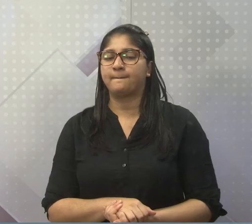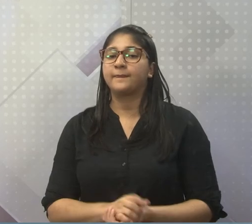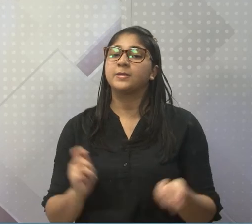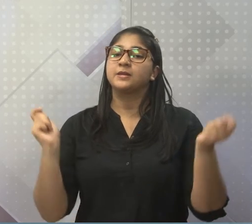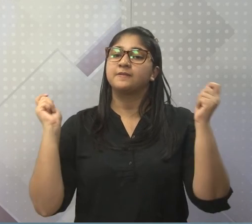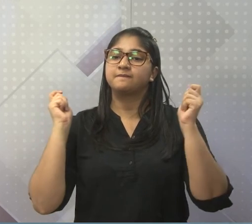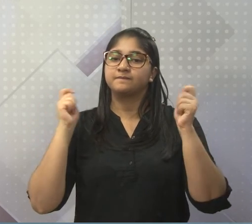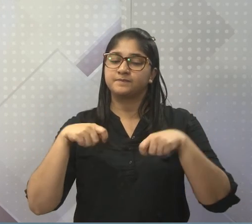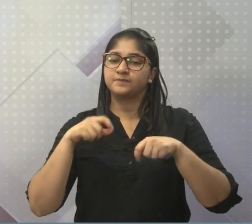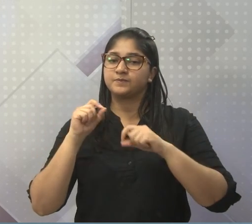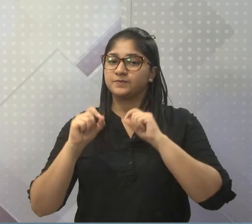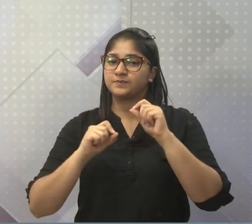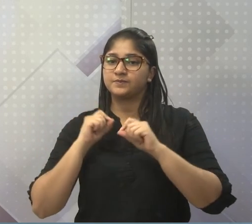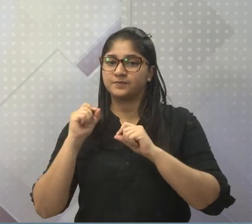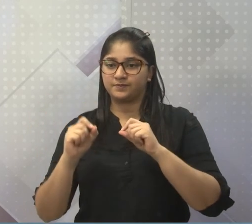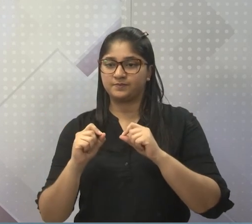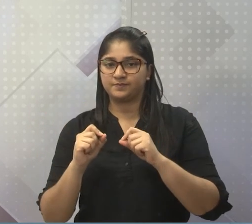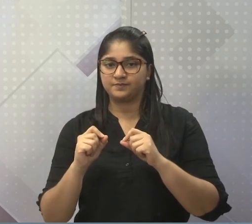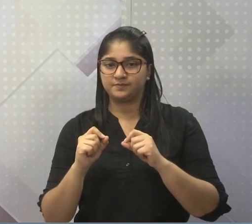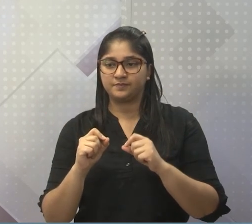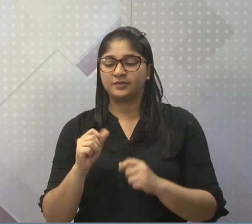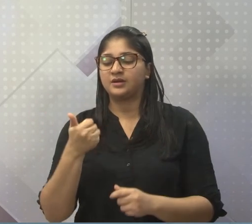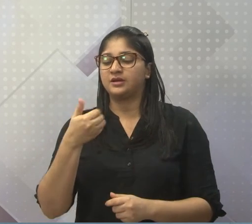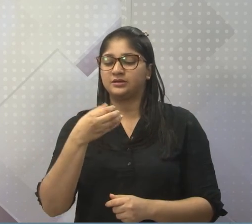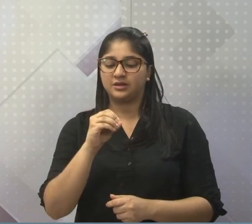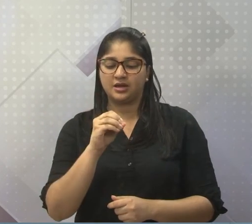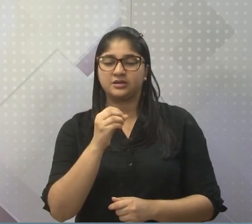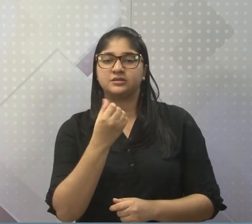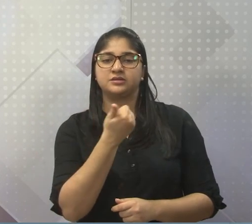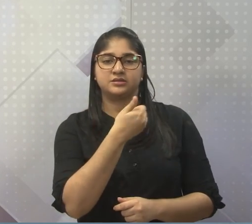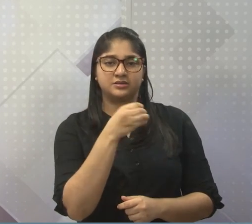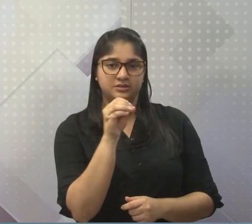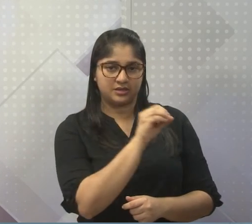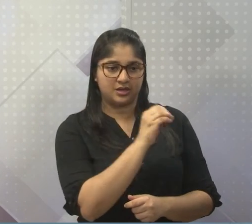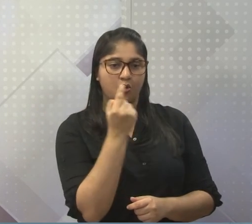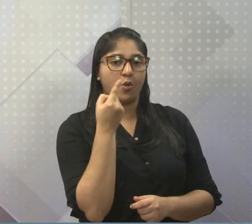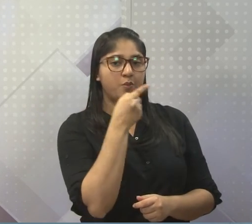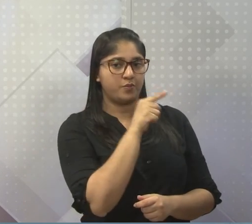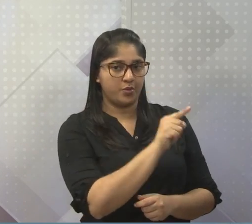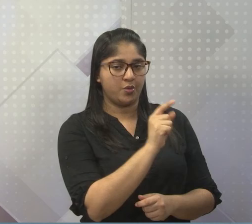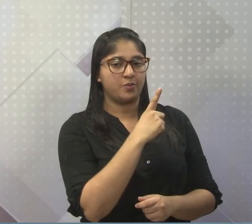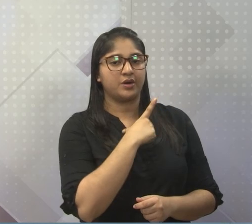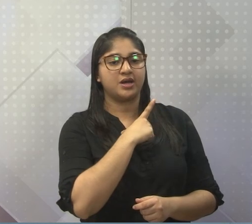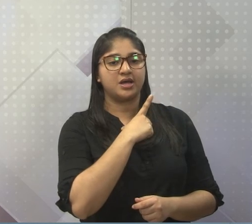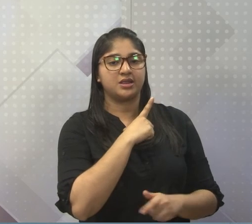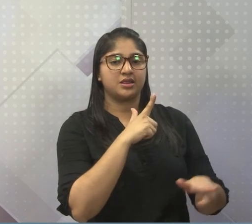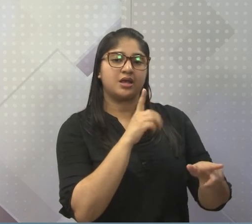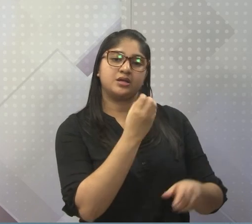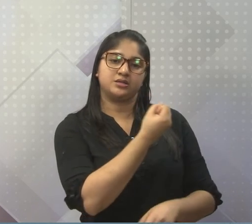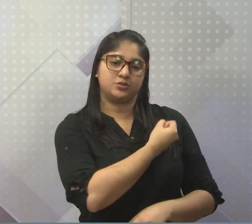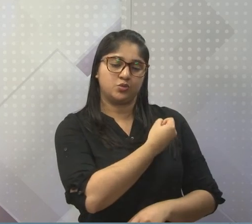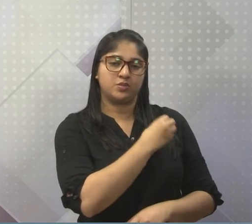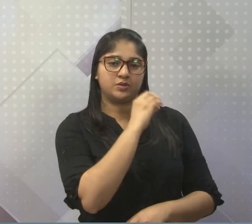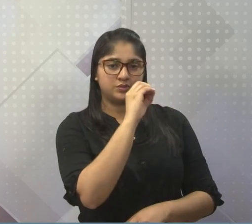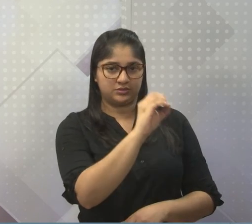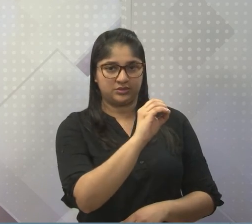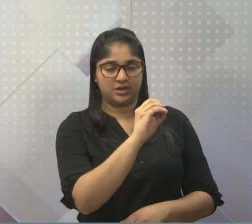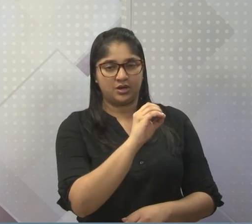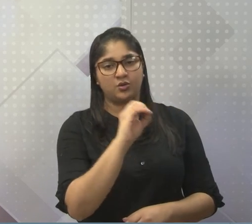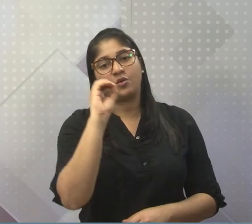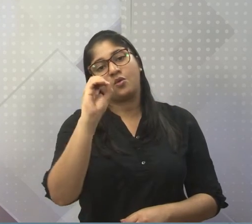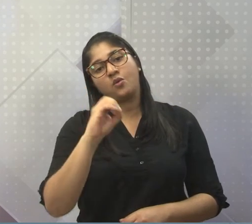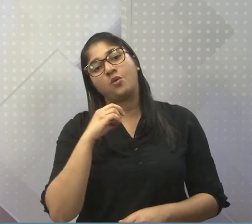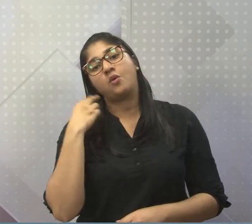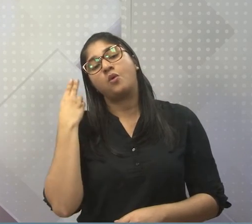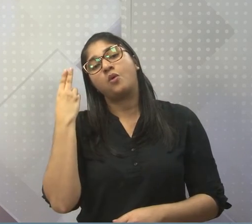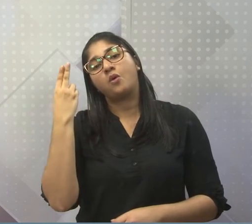pode fazer por divisão por 10, 100, 1.000, se tem um zero, a minha vírgula anda uma casa, ou a gente